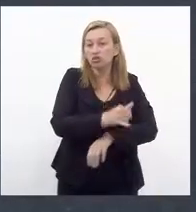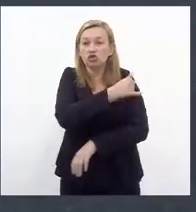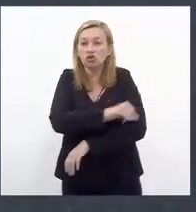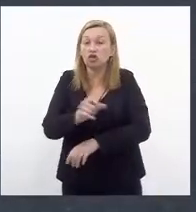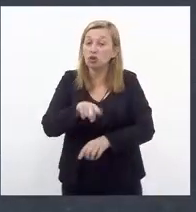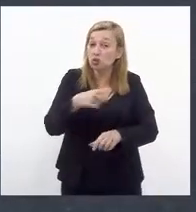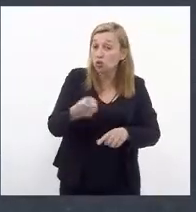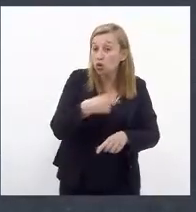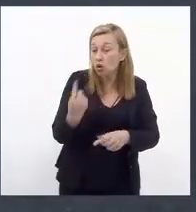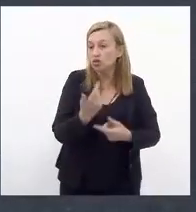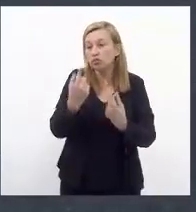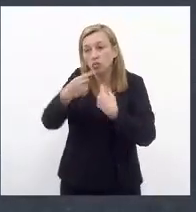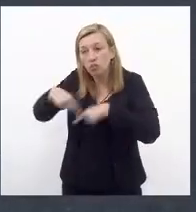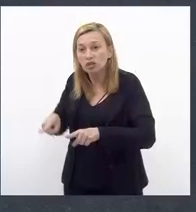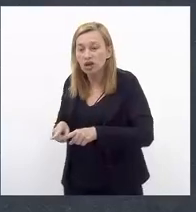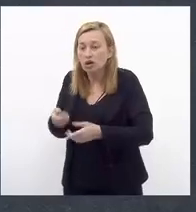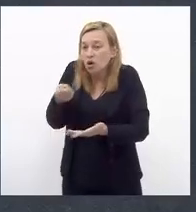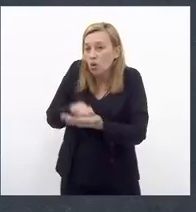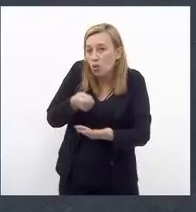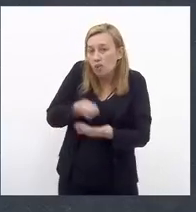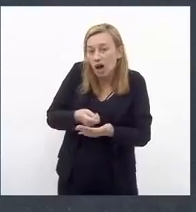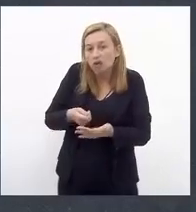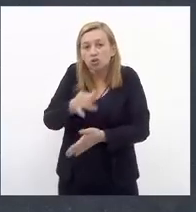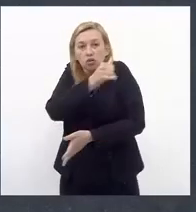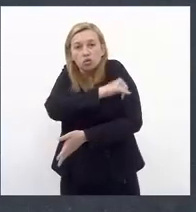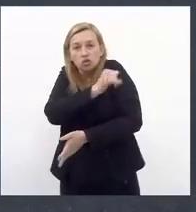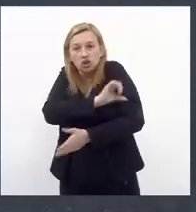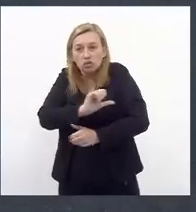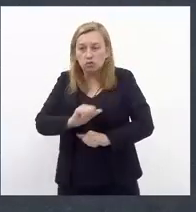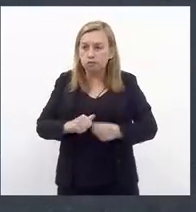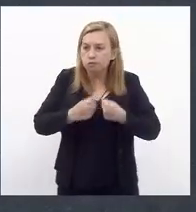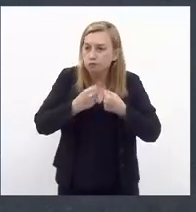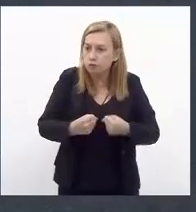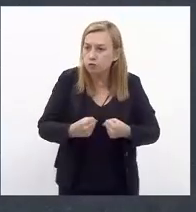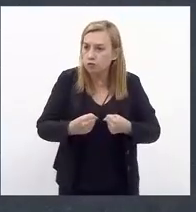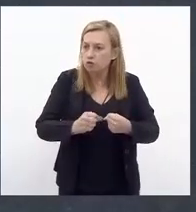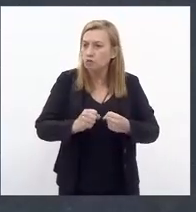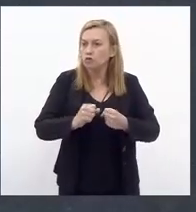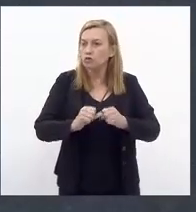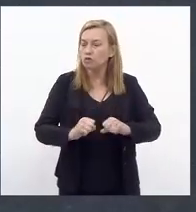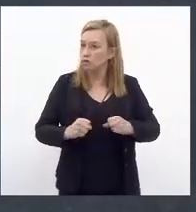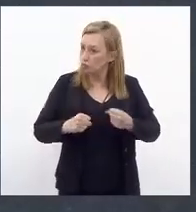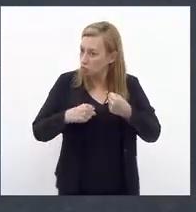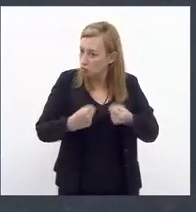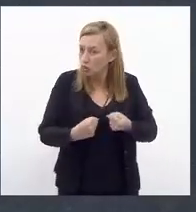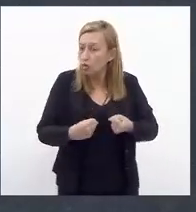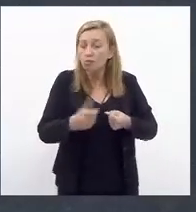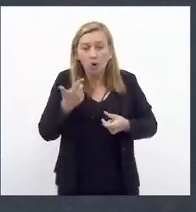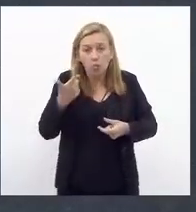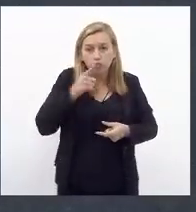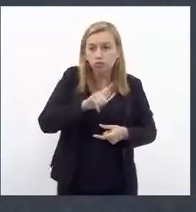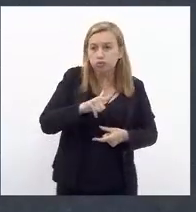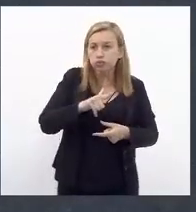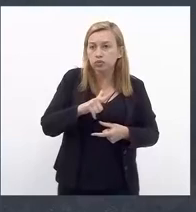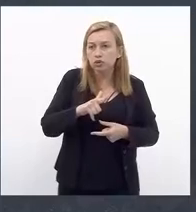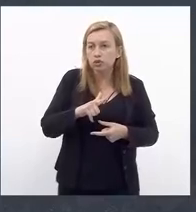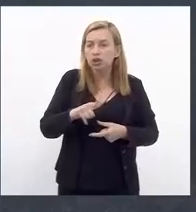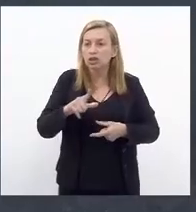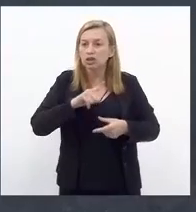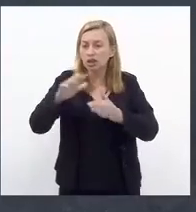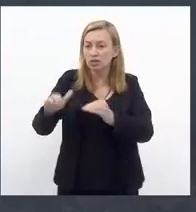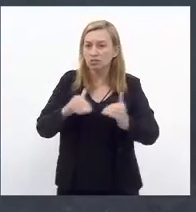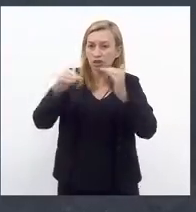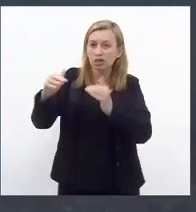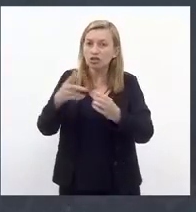contrário temos cobrado que o Rio de Janeiro tome posição posições para conseguir ter